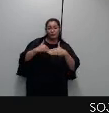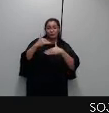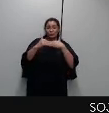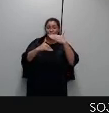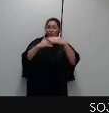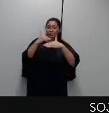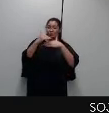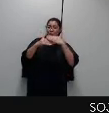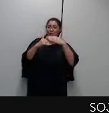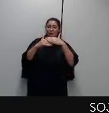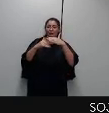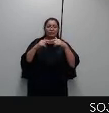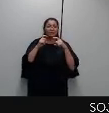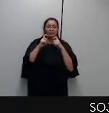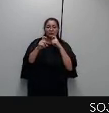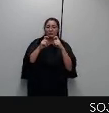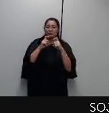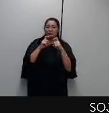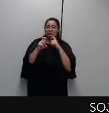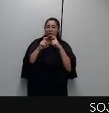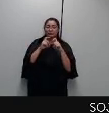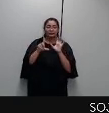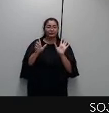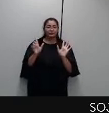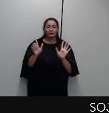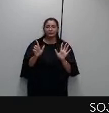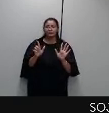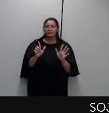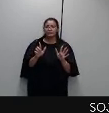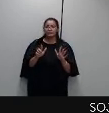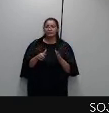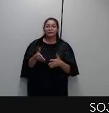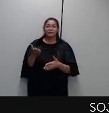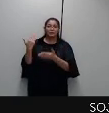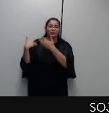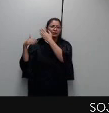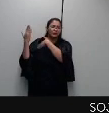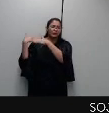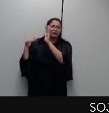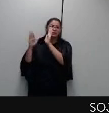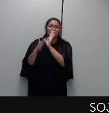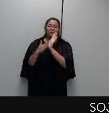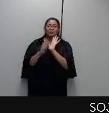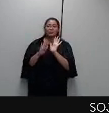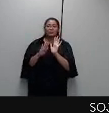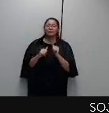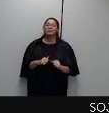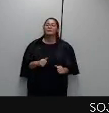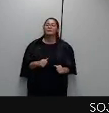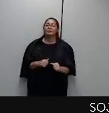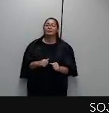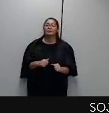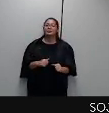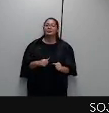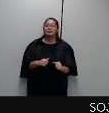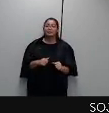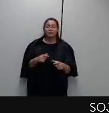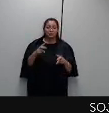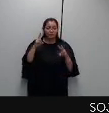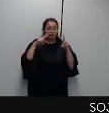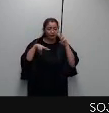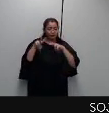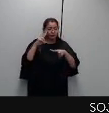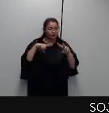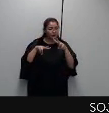não configurado tô tô lendo o aumentar lá do do acórdão do tribunal de origem necessidade de observância do contraditório